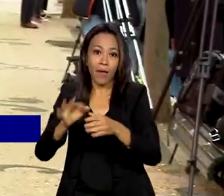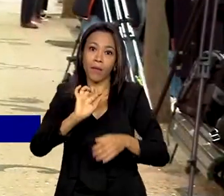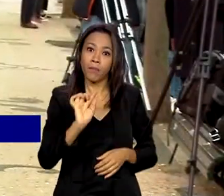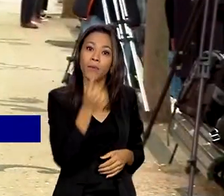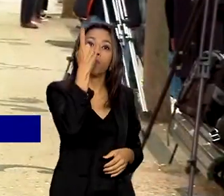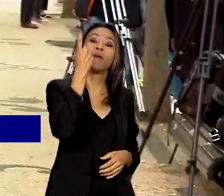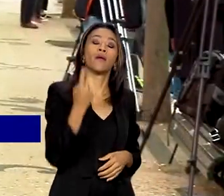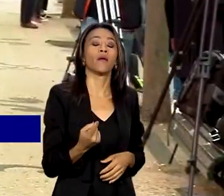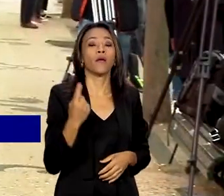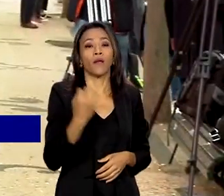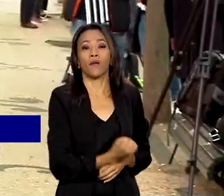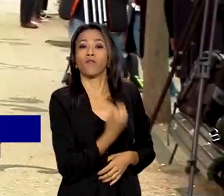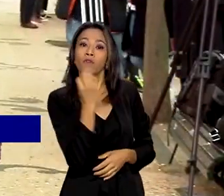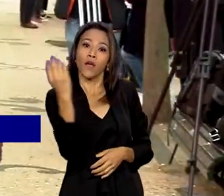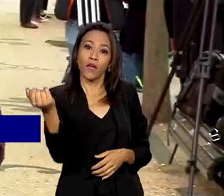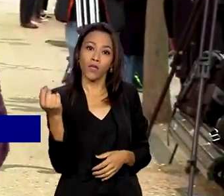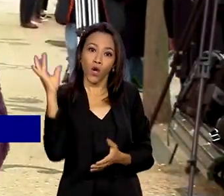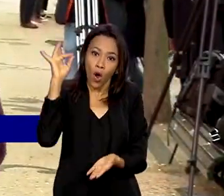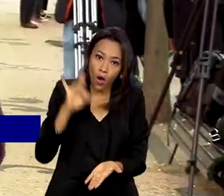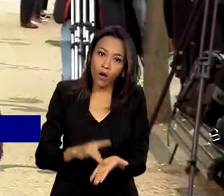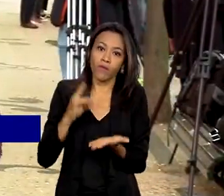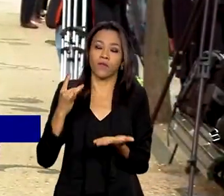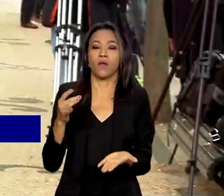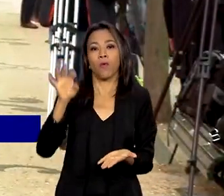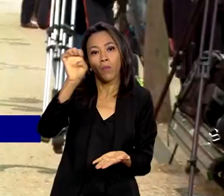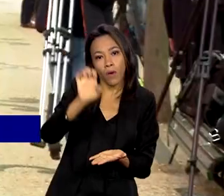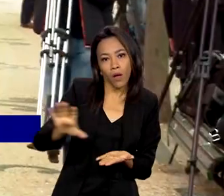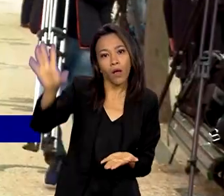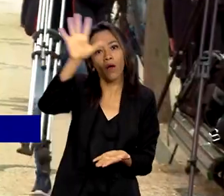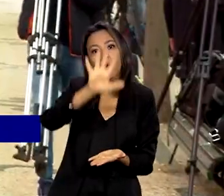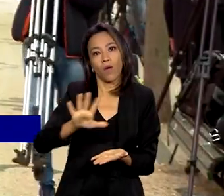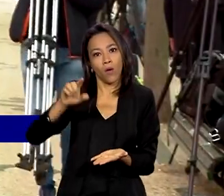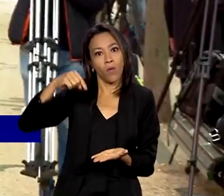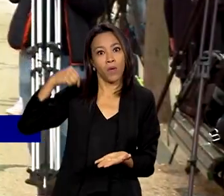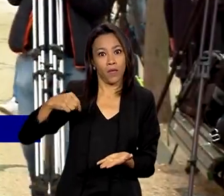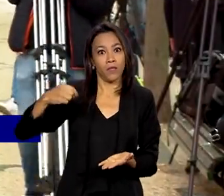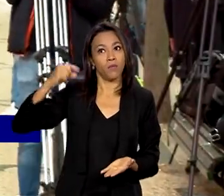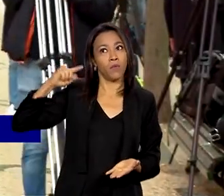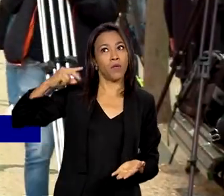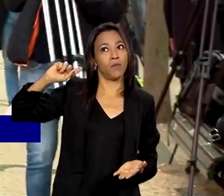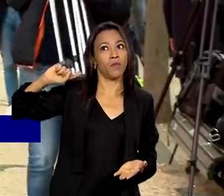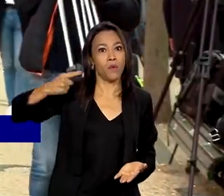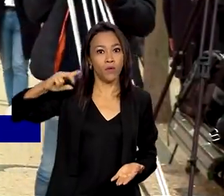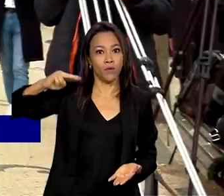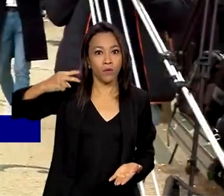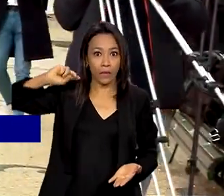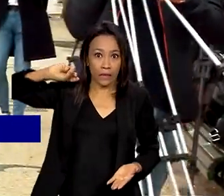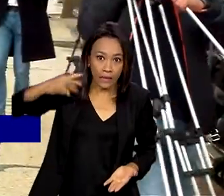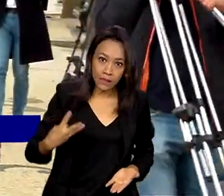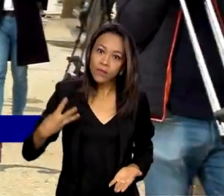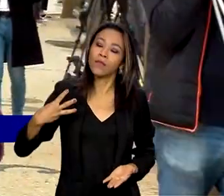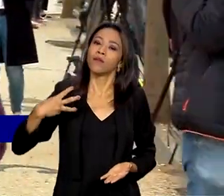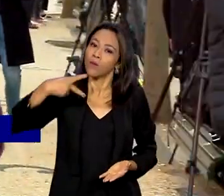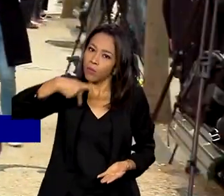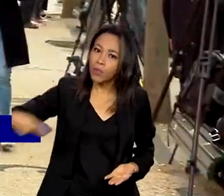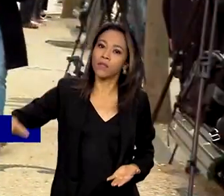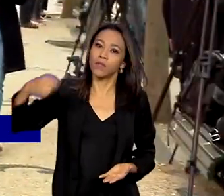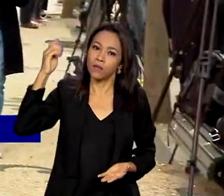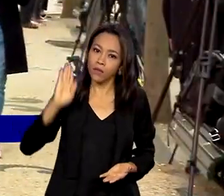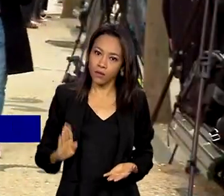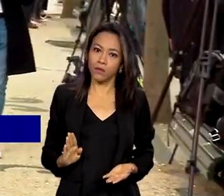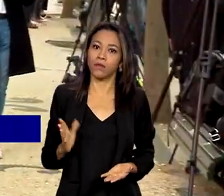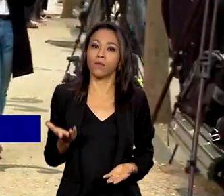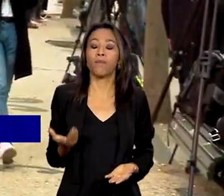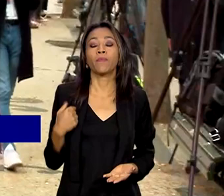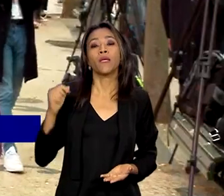viagem oficial do presidente Lula para a Europa neste terceiro mandato. E depois de Portugal, na